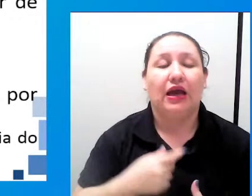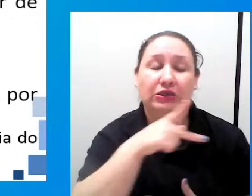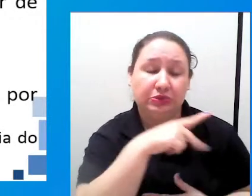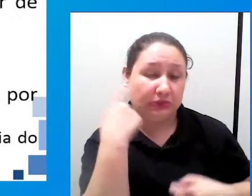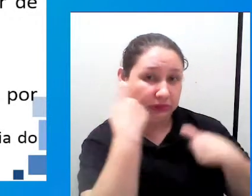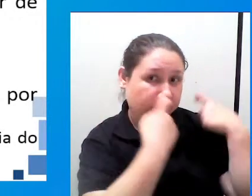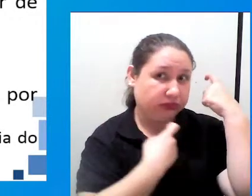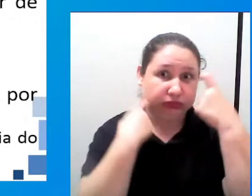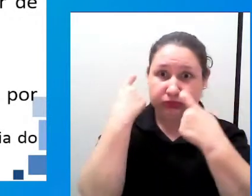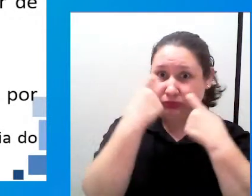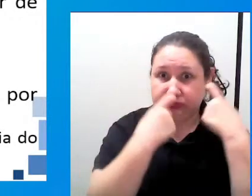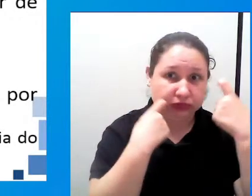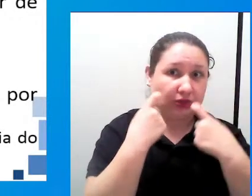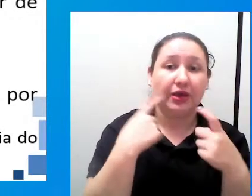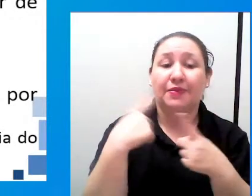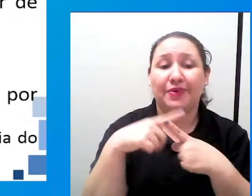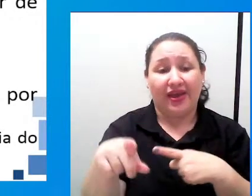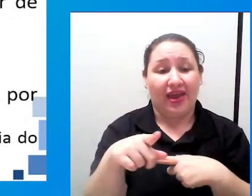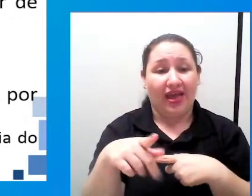cálculo, professor de